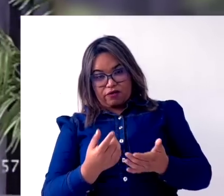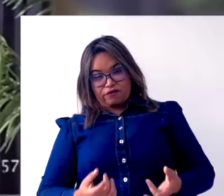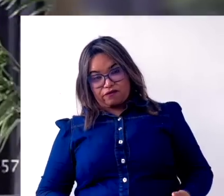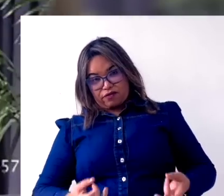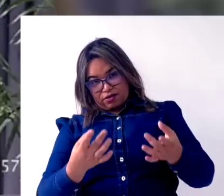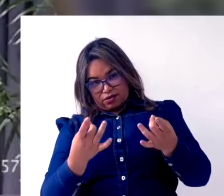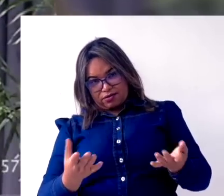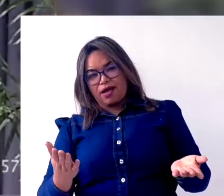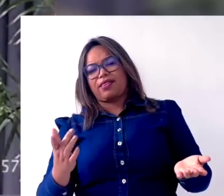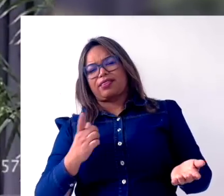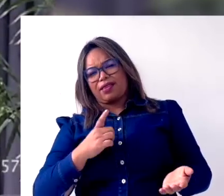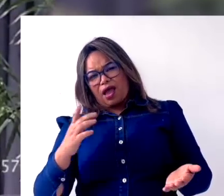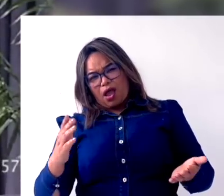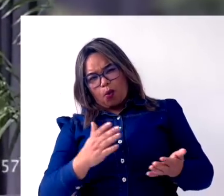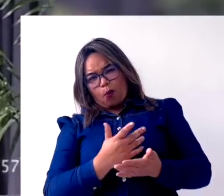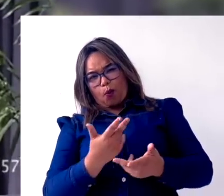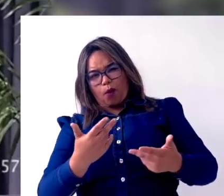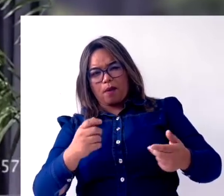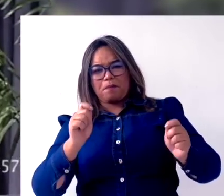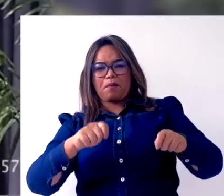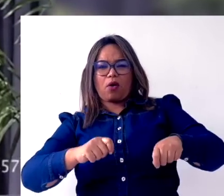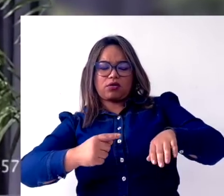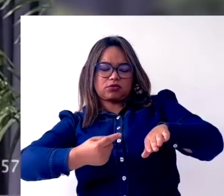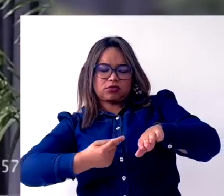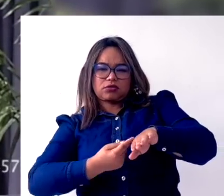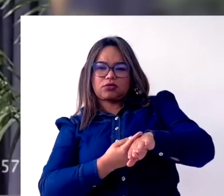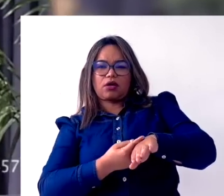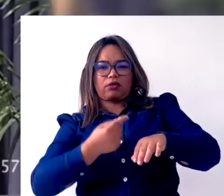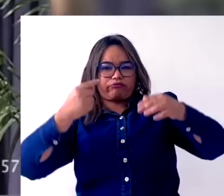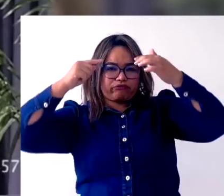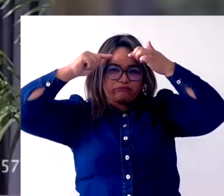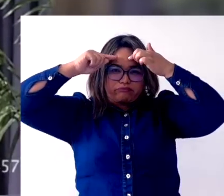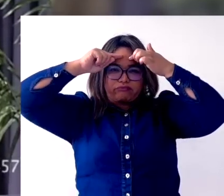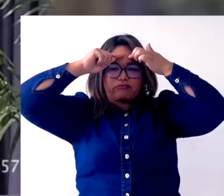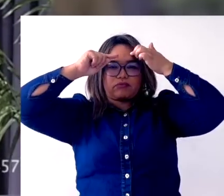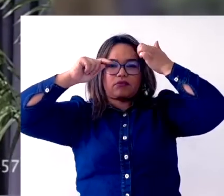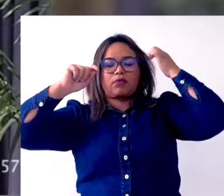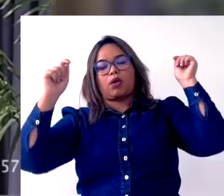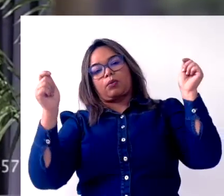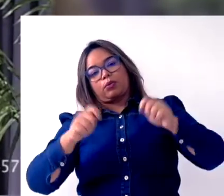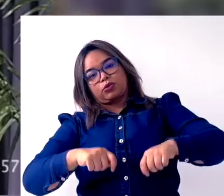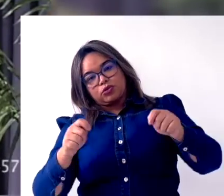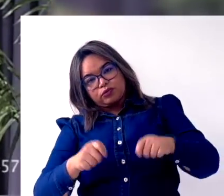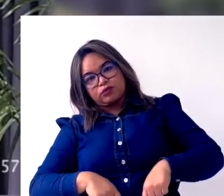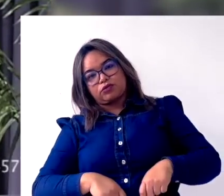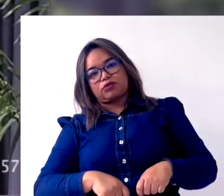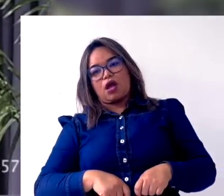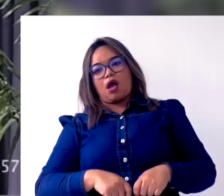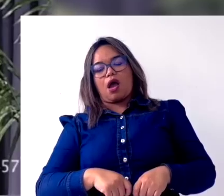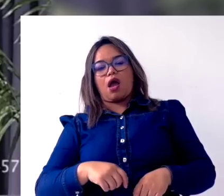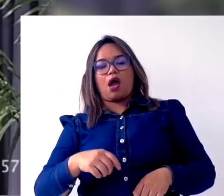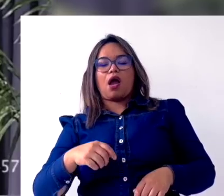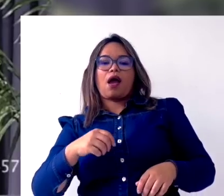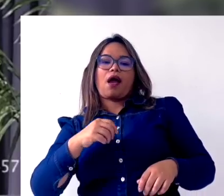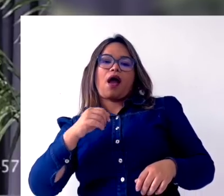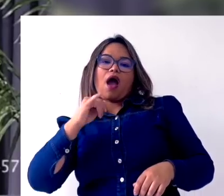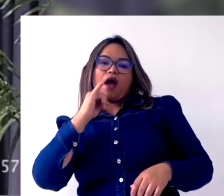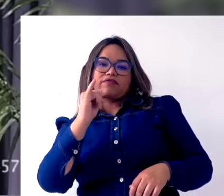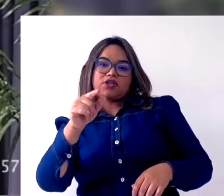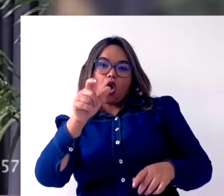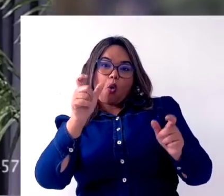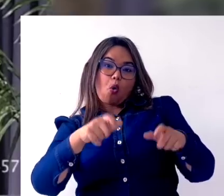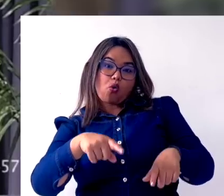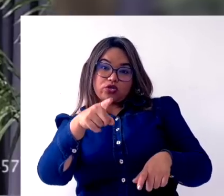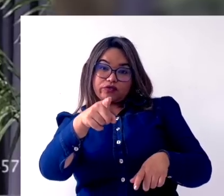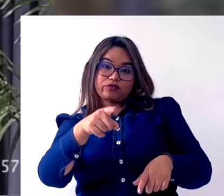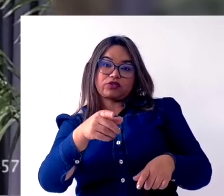ser colocados na mão ou debaixo da pele da sua fronte, que são capazes de dizer onde você está e em que banco você